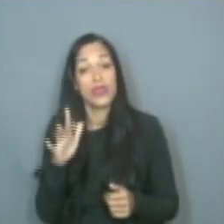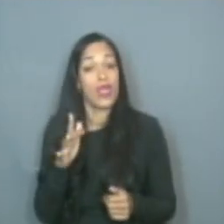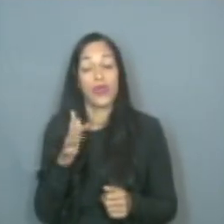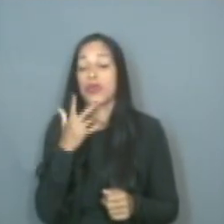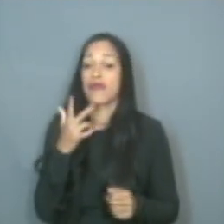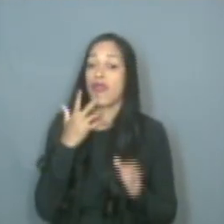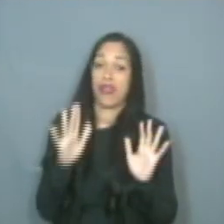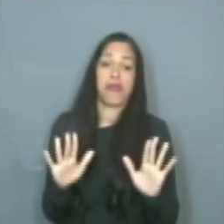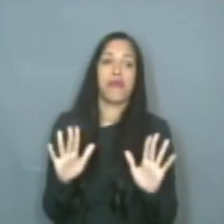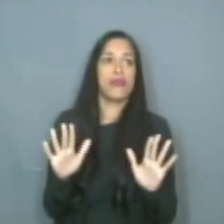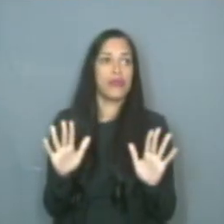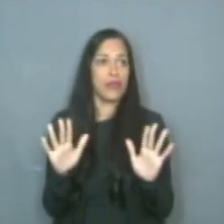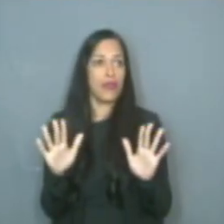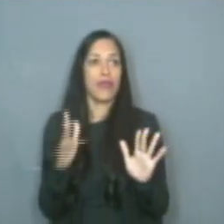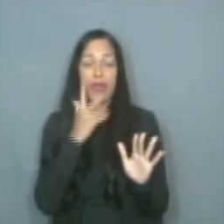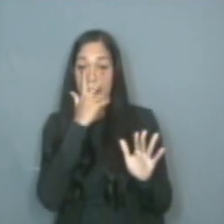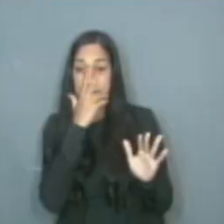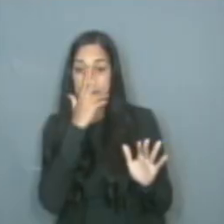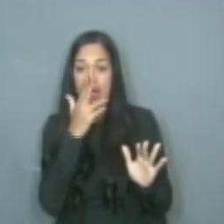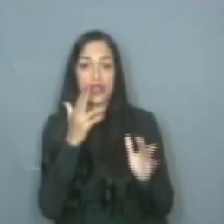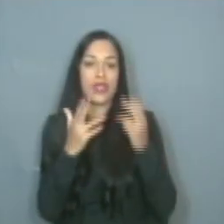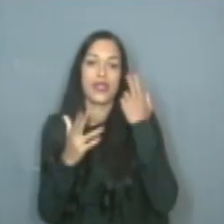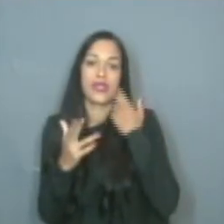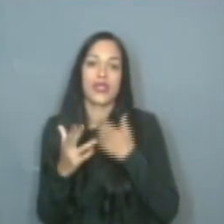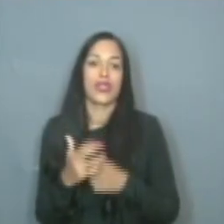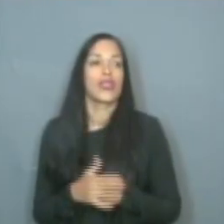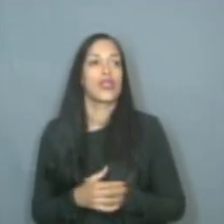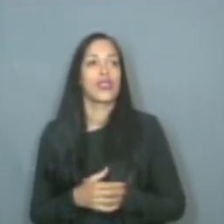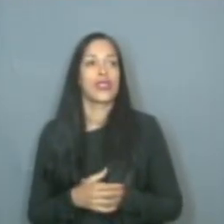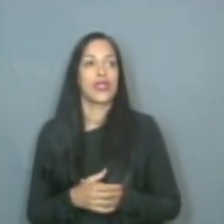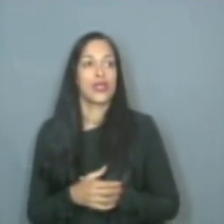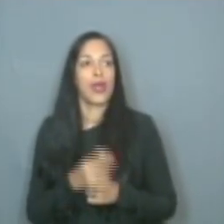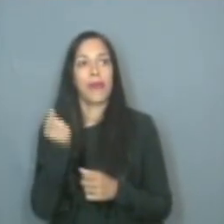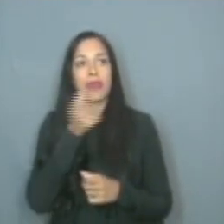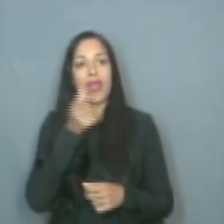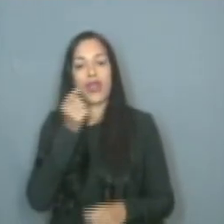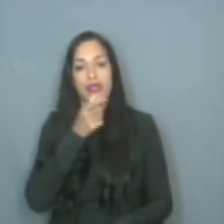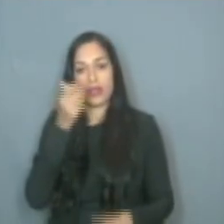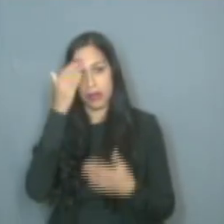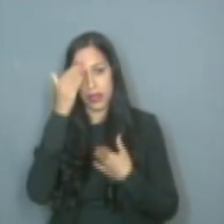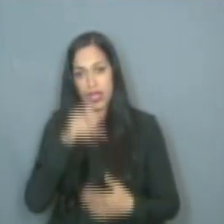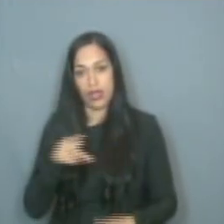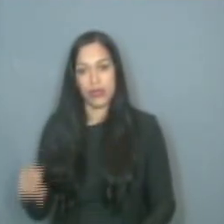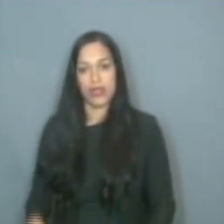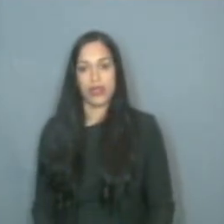dizer, porque parece mais uma piada. Obrigado, presidente.